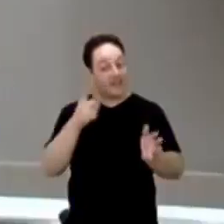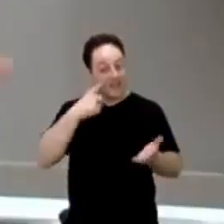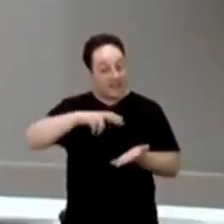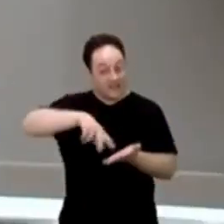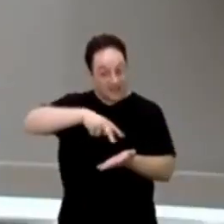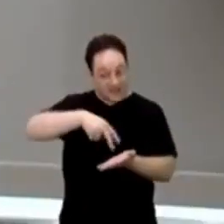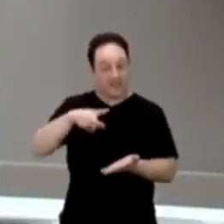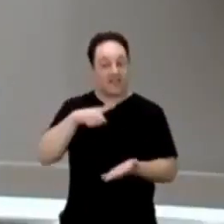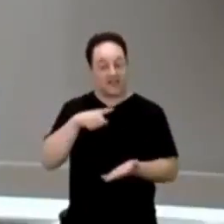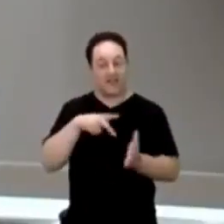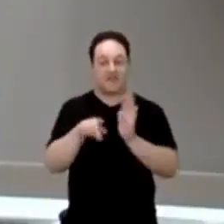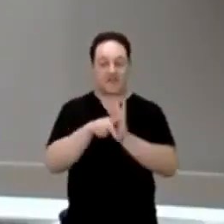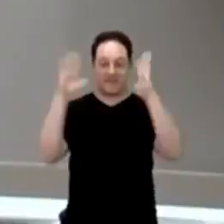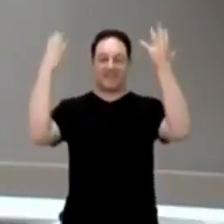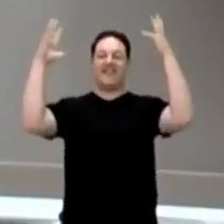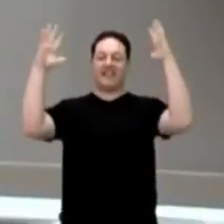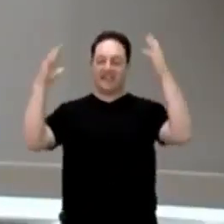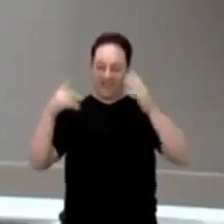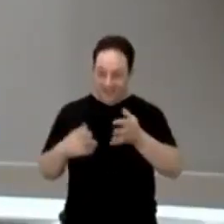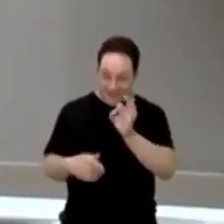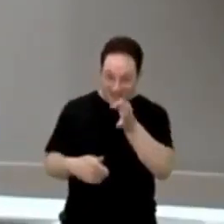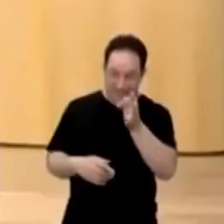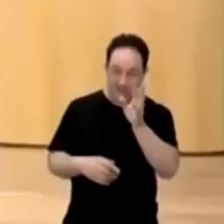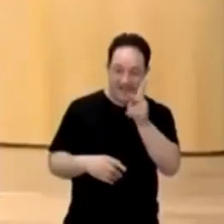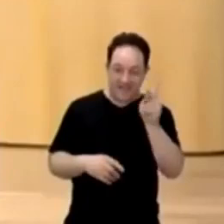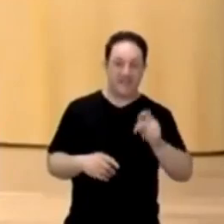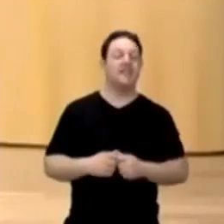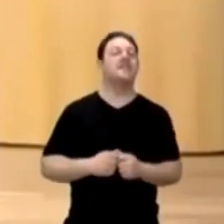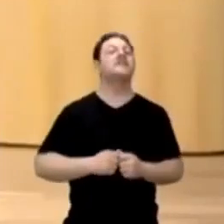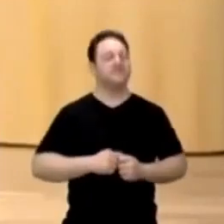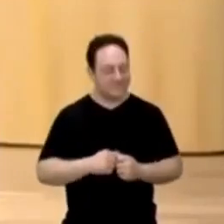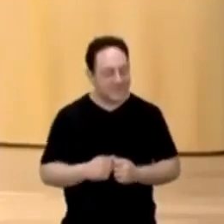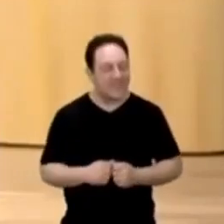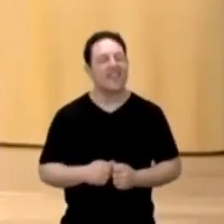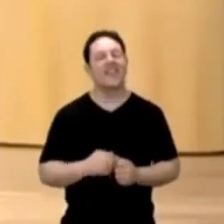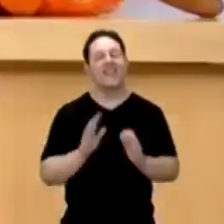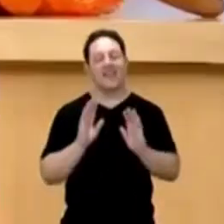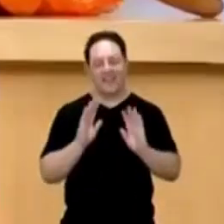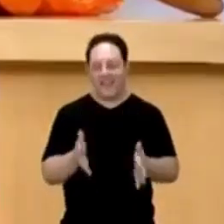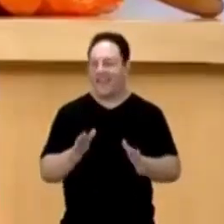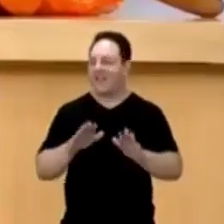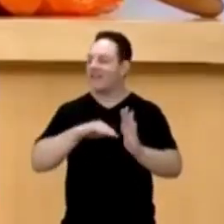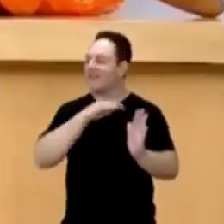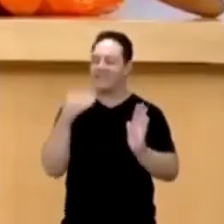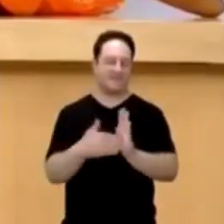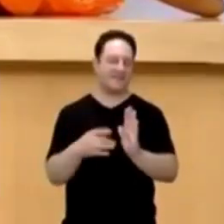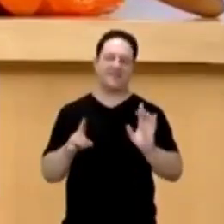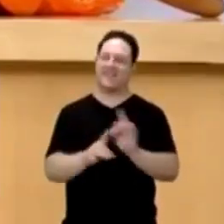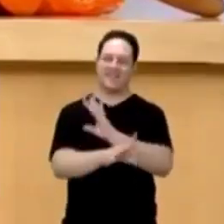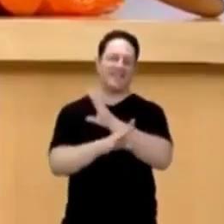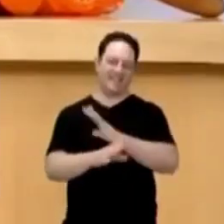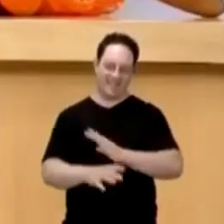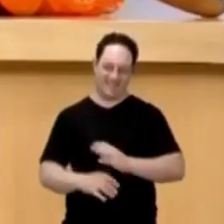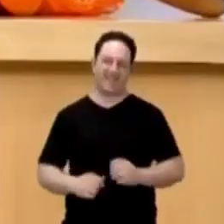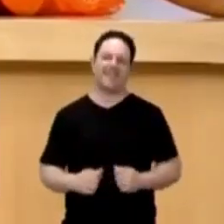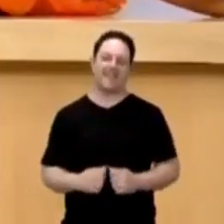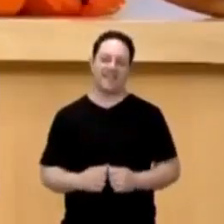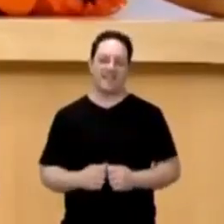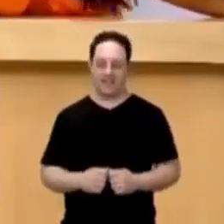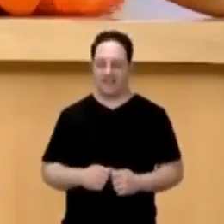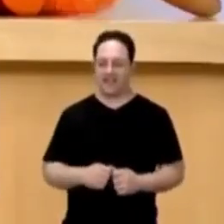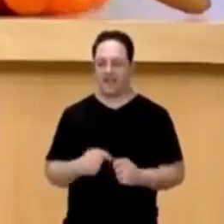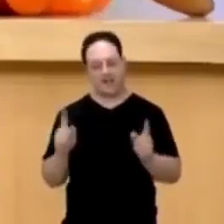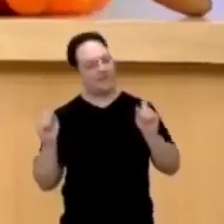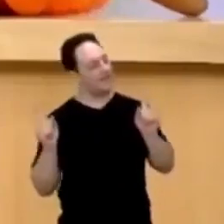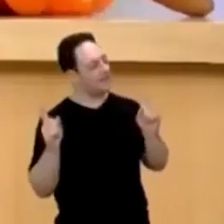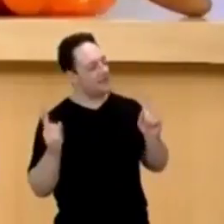dancinha de celebração, né, professora? Já temos sim, já tá tudo pronto. De um lado, de outro.